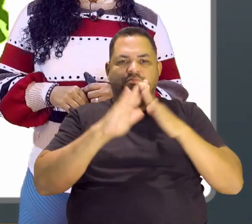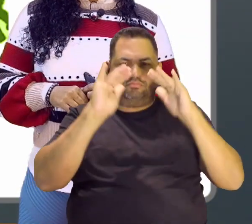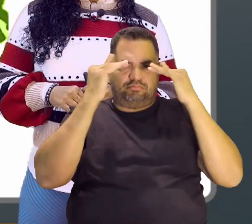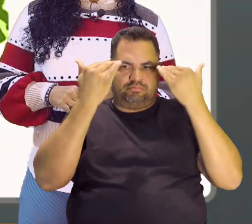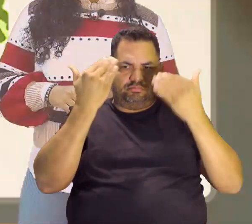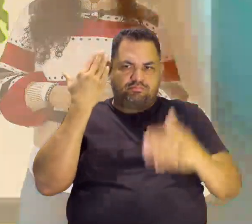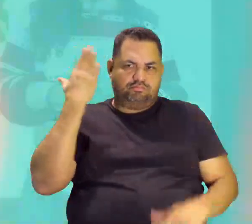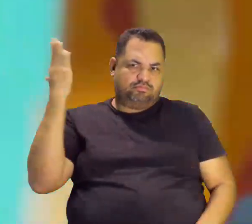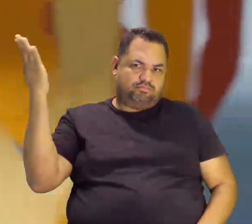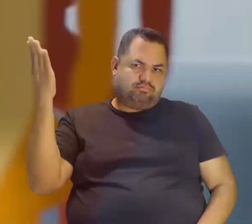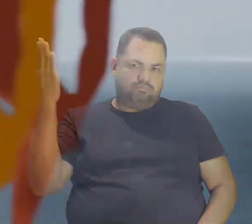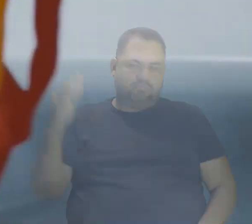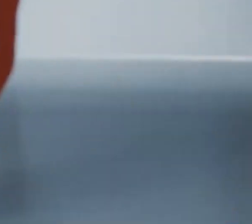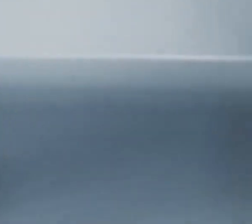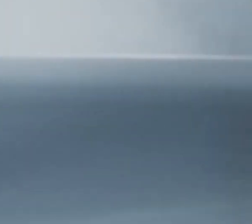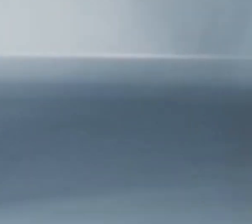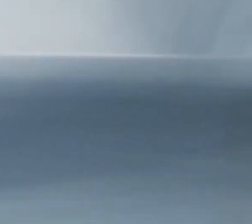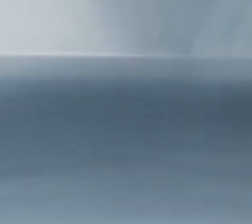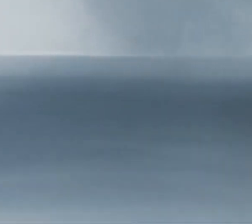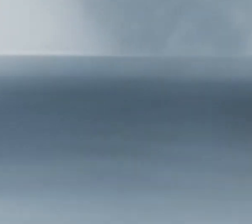lá.